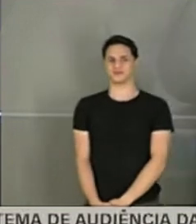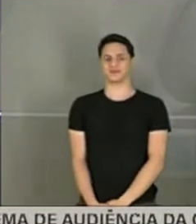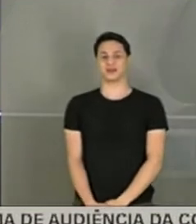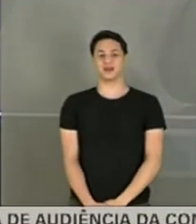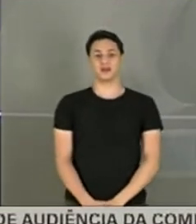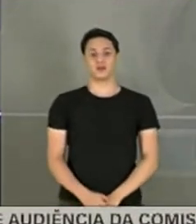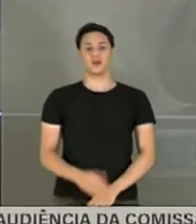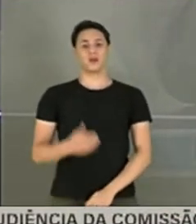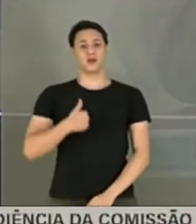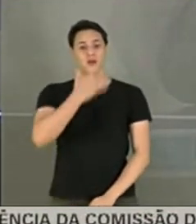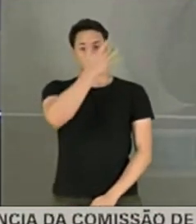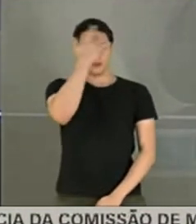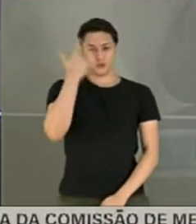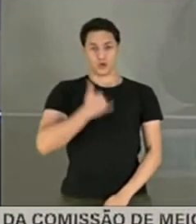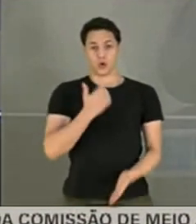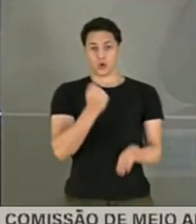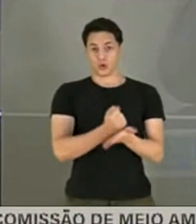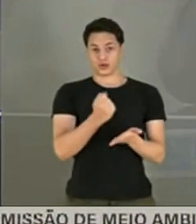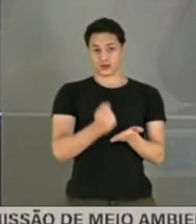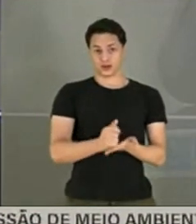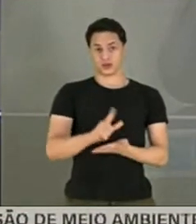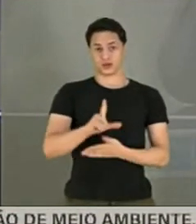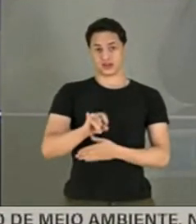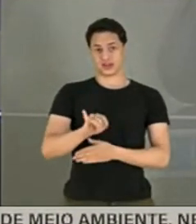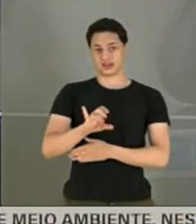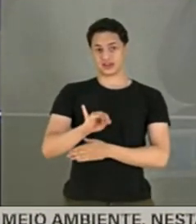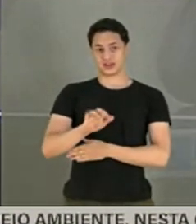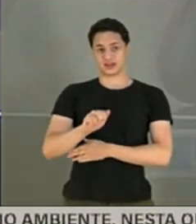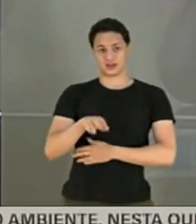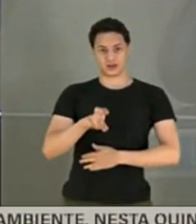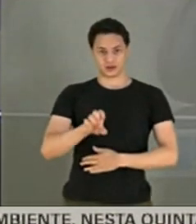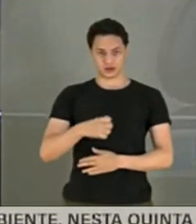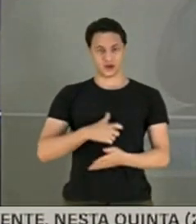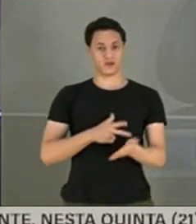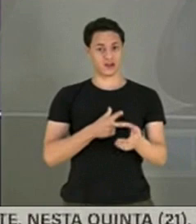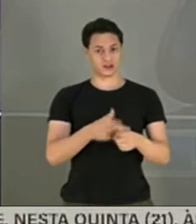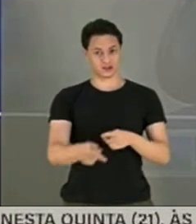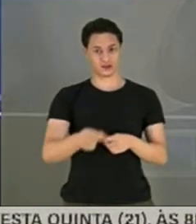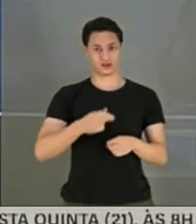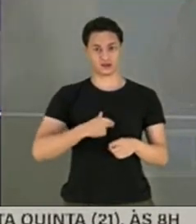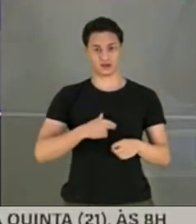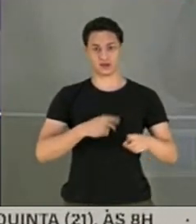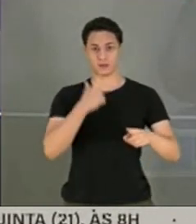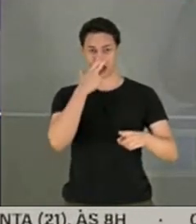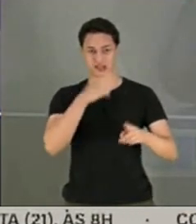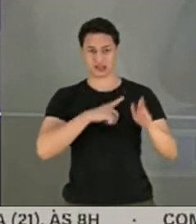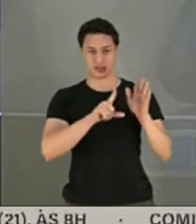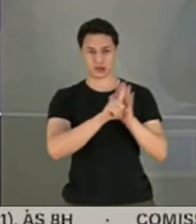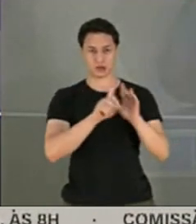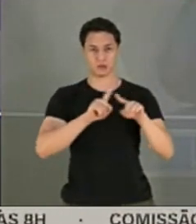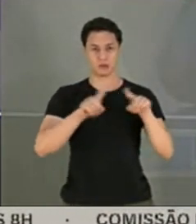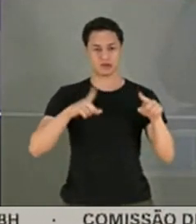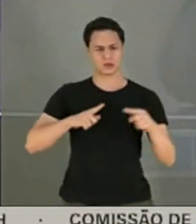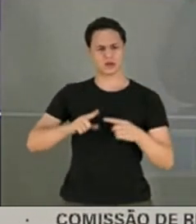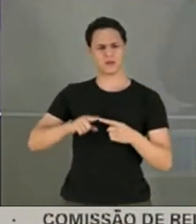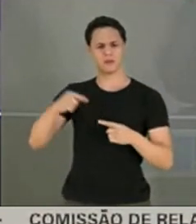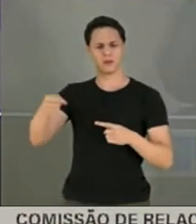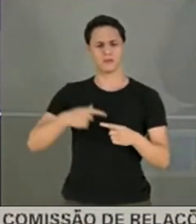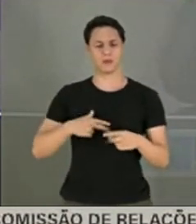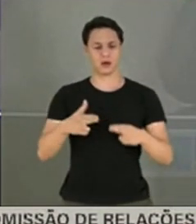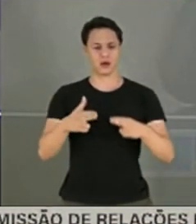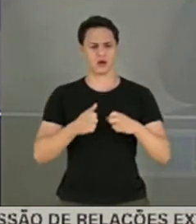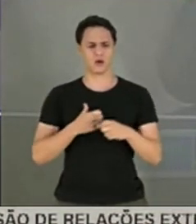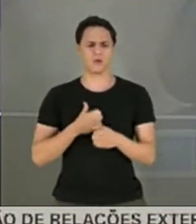vença o certame de maneira aparentemente legal e, posteriormente, ao longo da execução contratual, passe